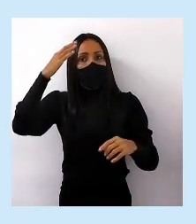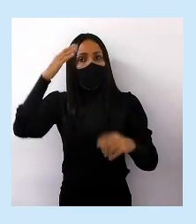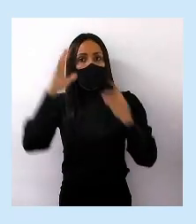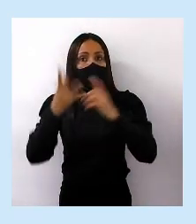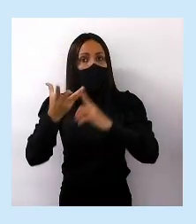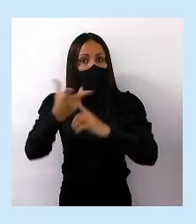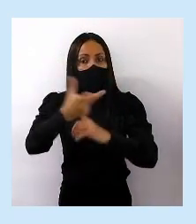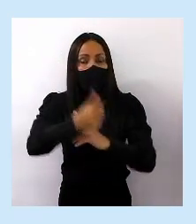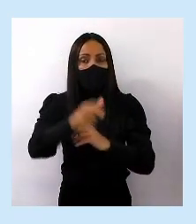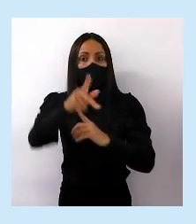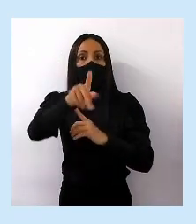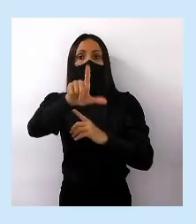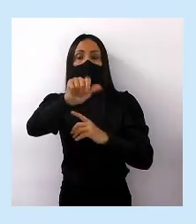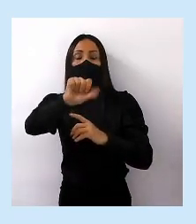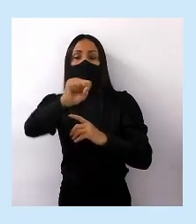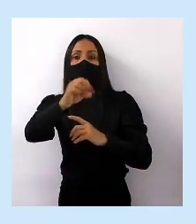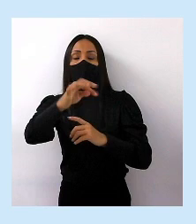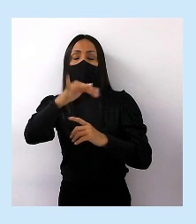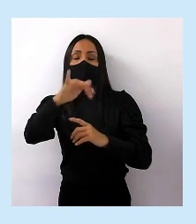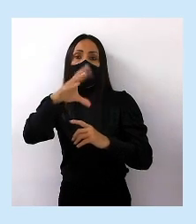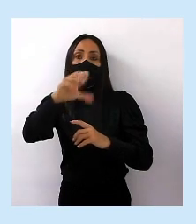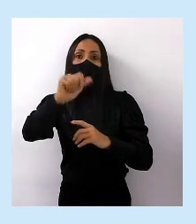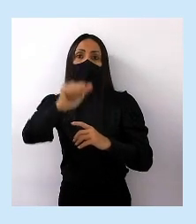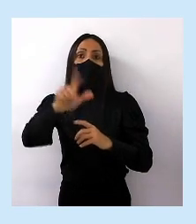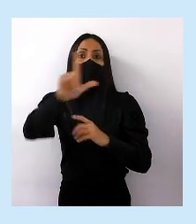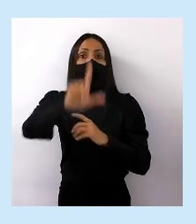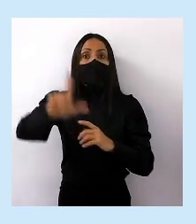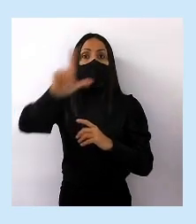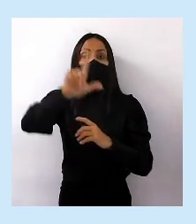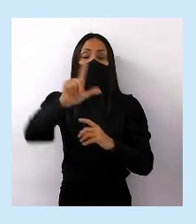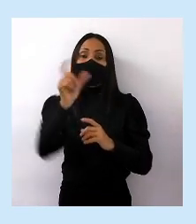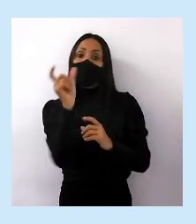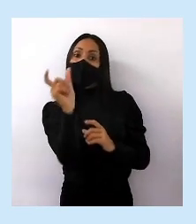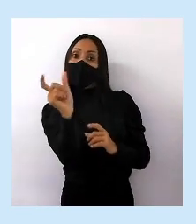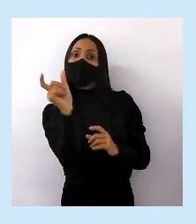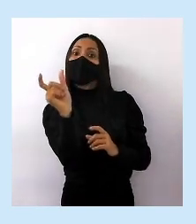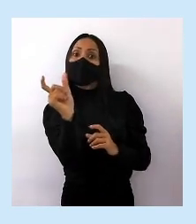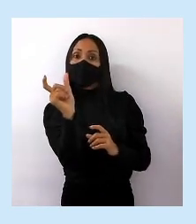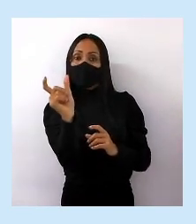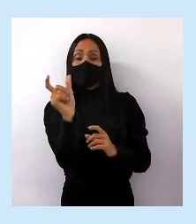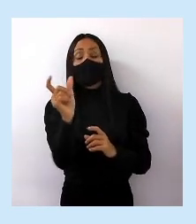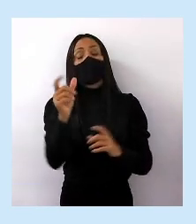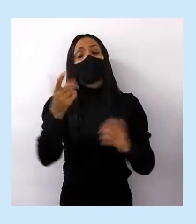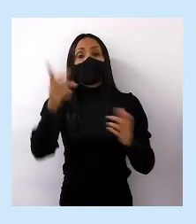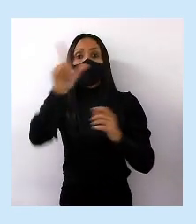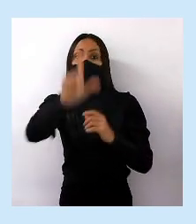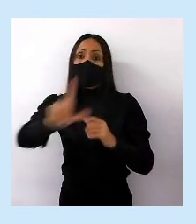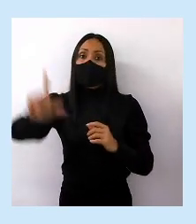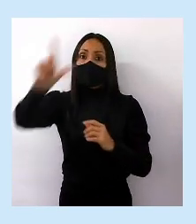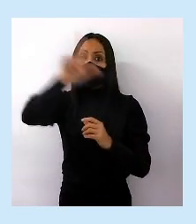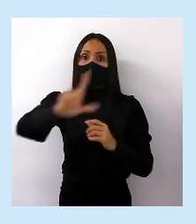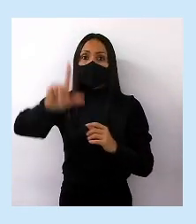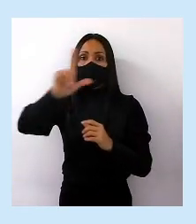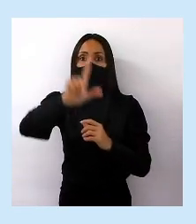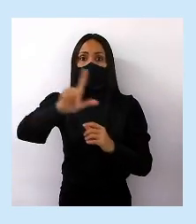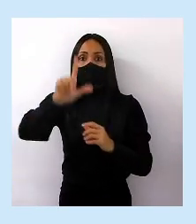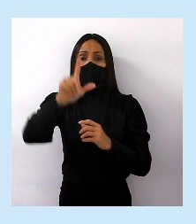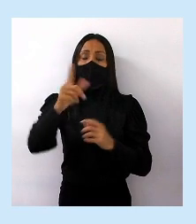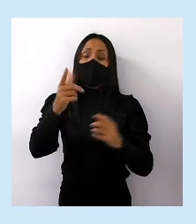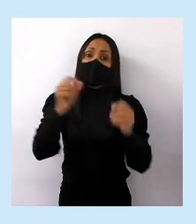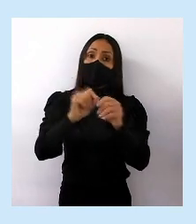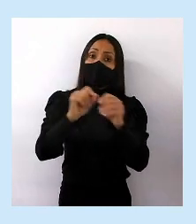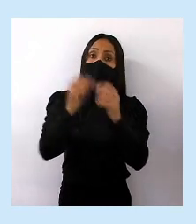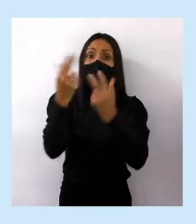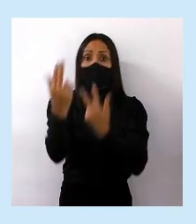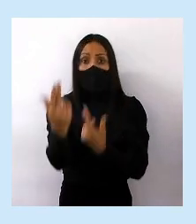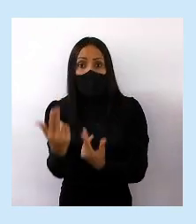mas a literatura é uma arte especial, é a arte da palavra. E ela é a arte literária da imitação, ou seja,